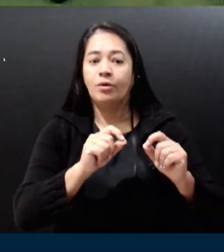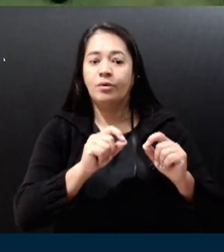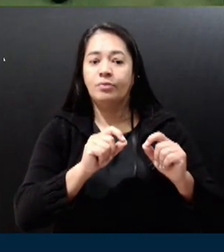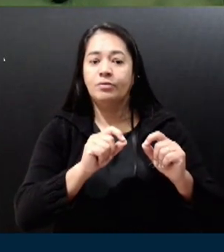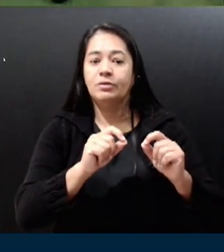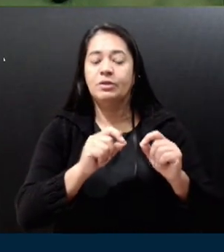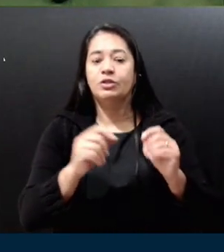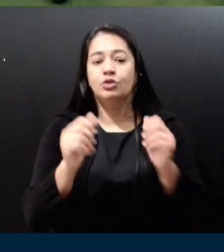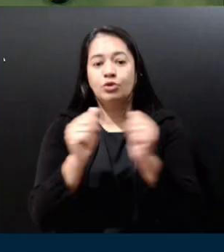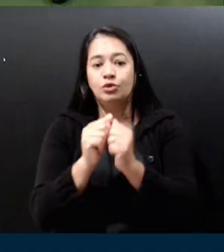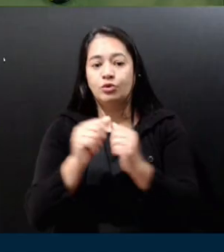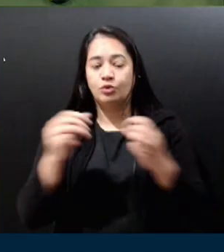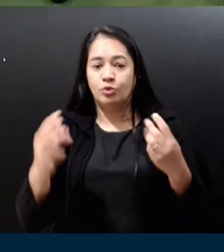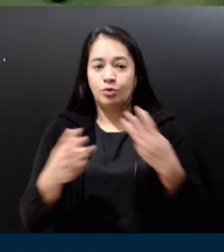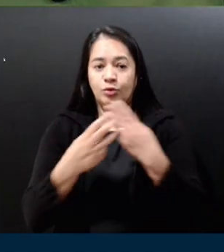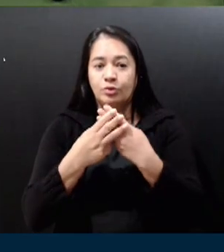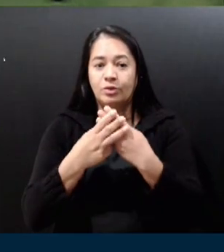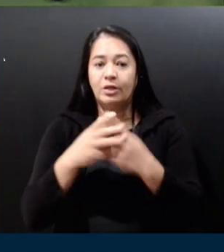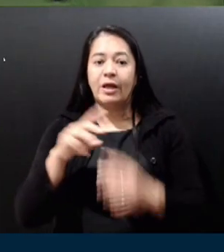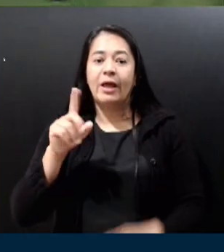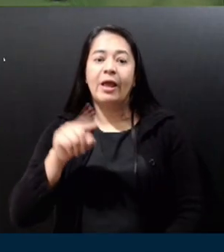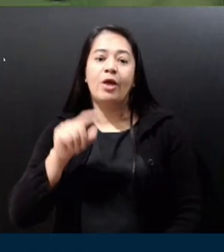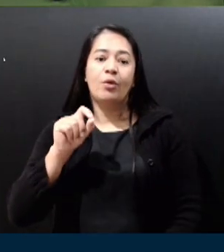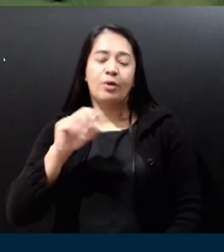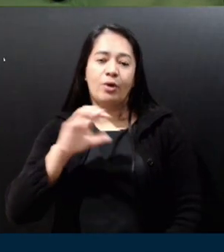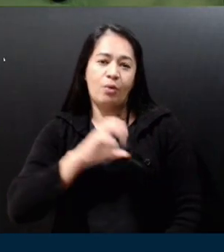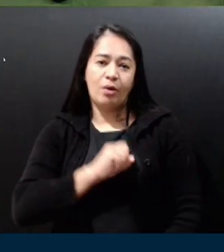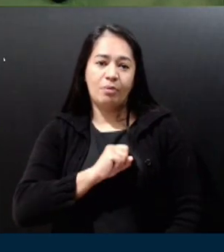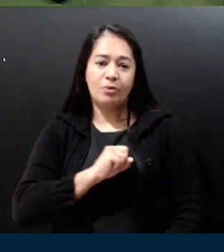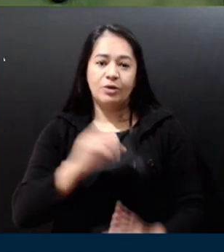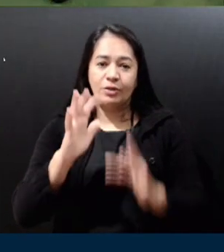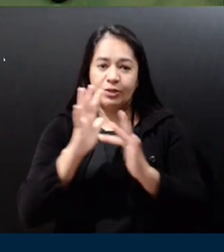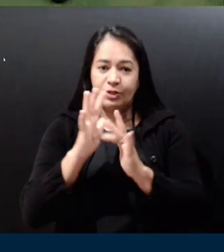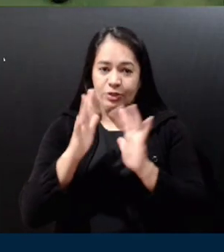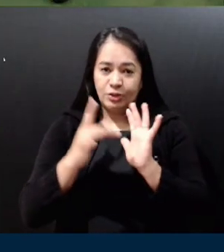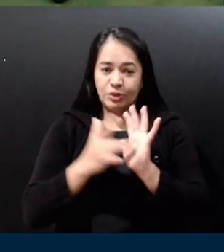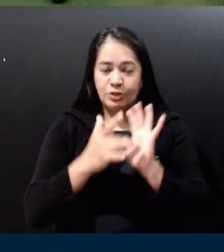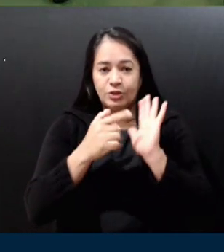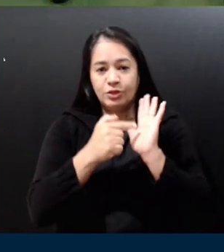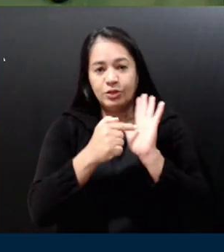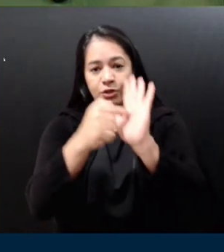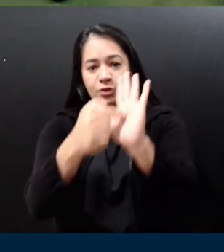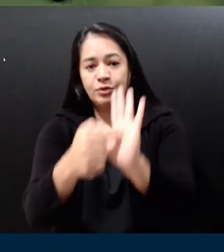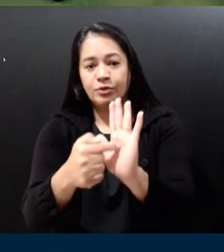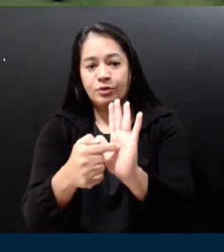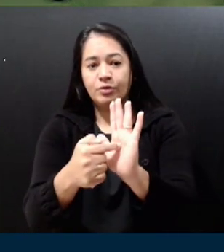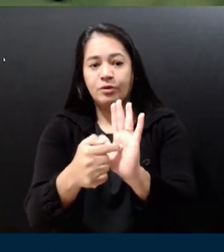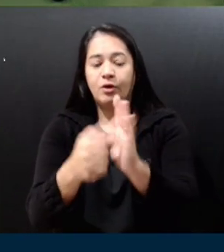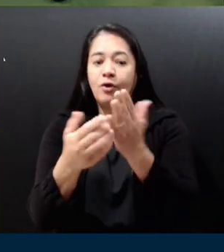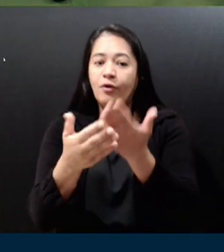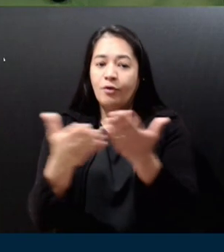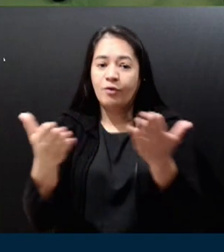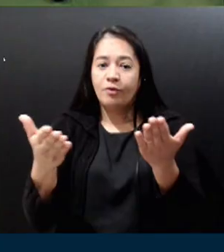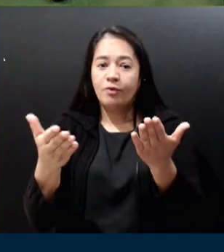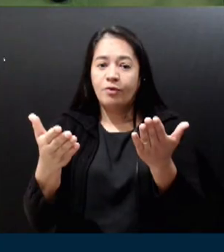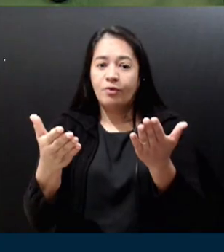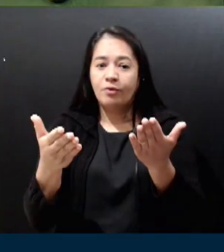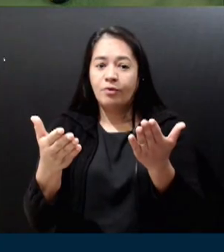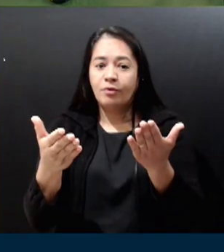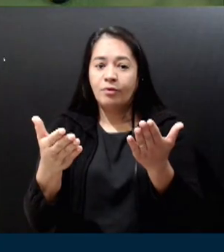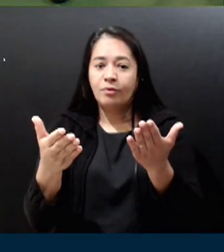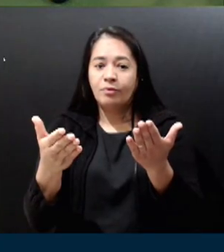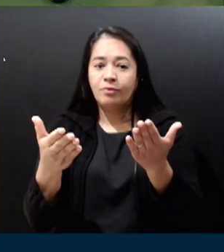o amor. Então Jesus vai trazer o amor. Então, você está no ambiente propício para falar,